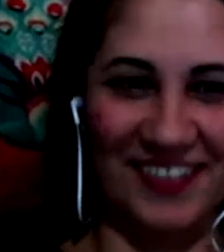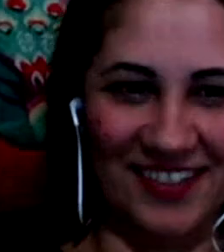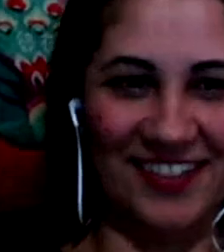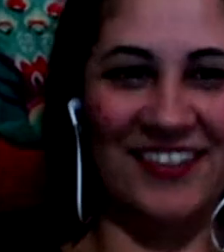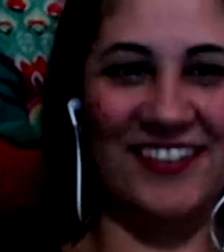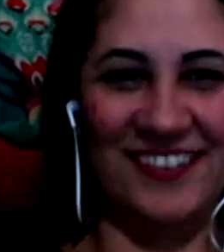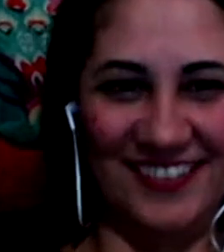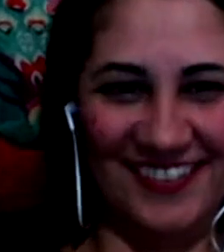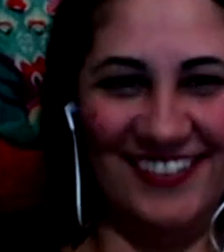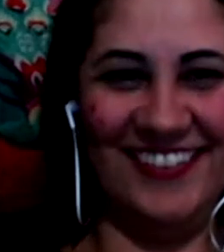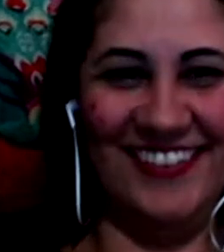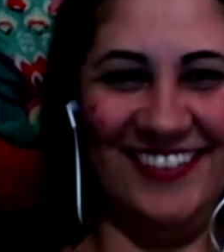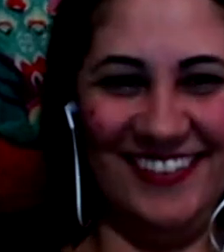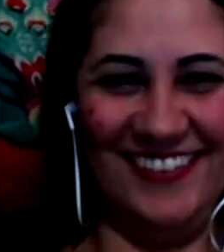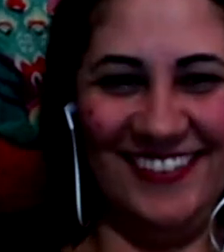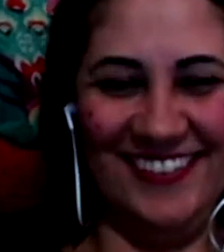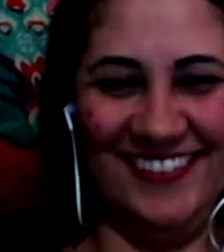olha só.